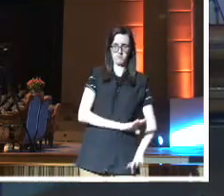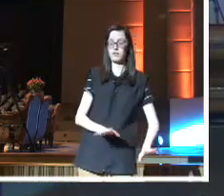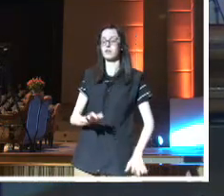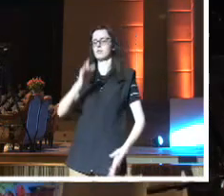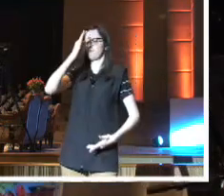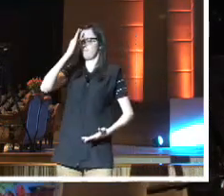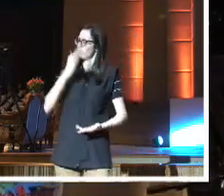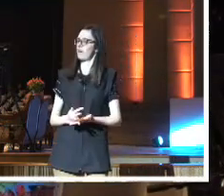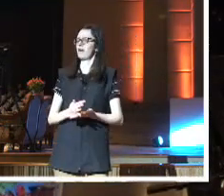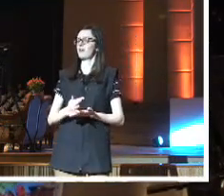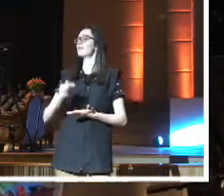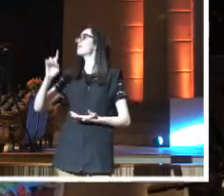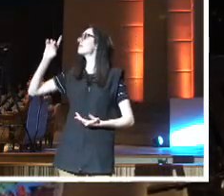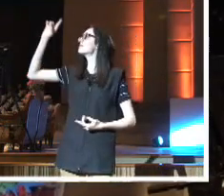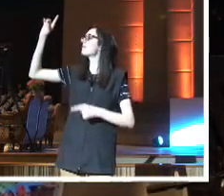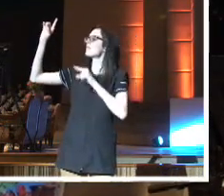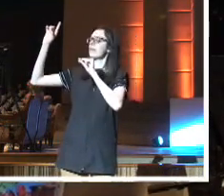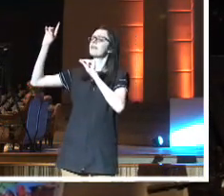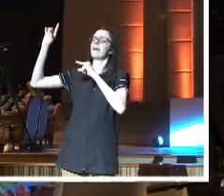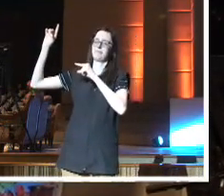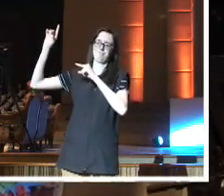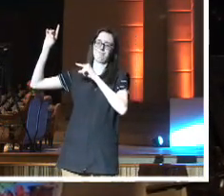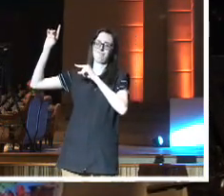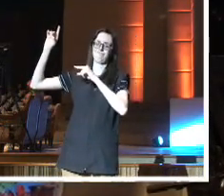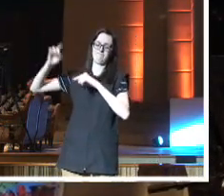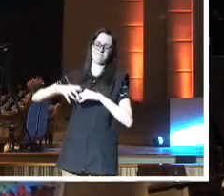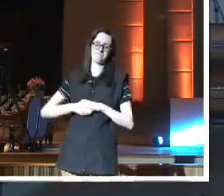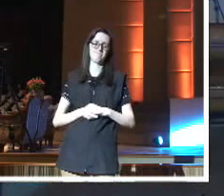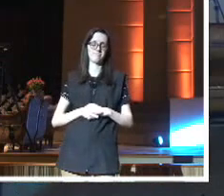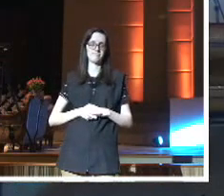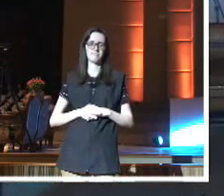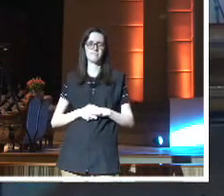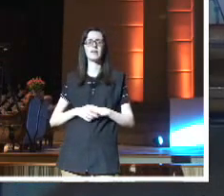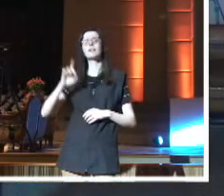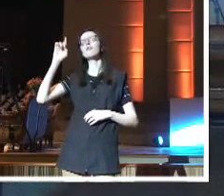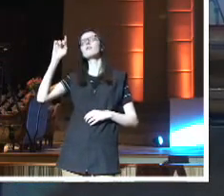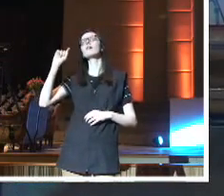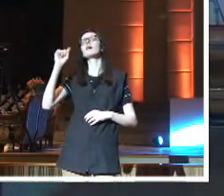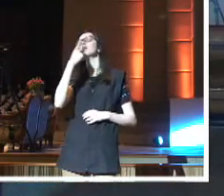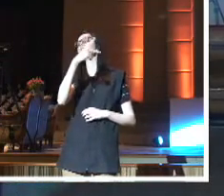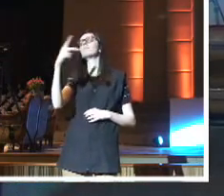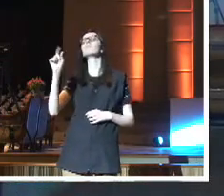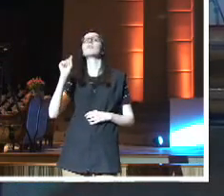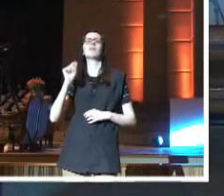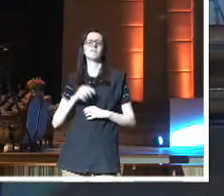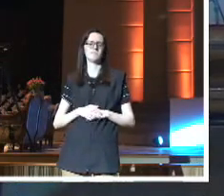de quem é o nosso Deus. Quem é o teu Deus?